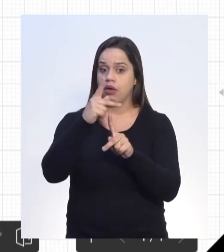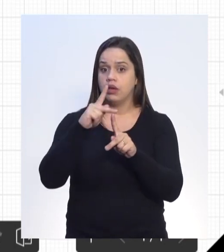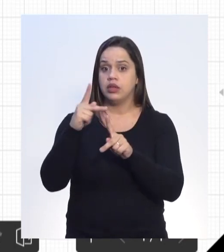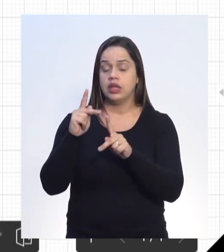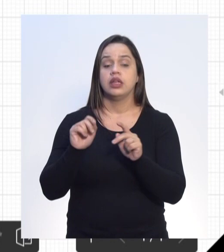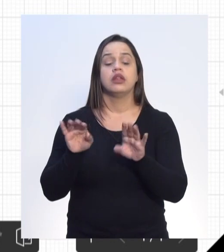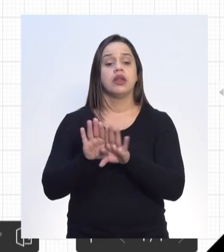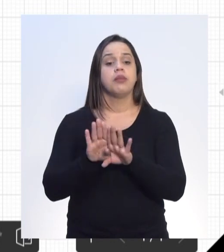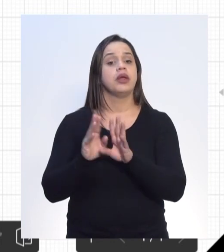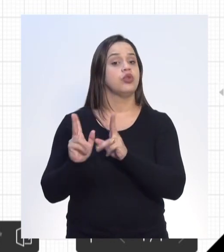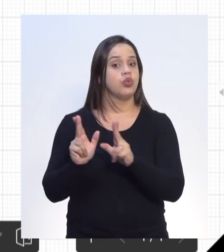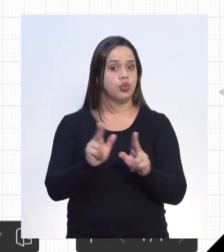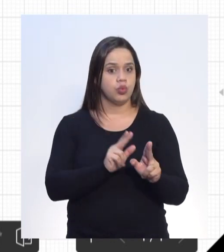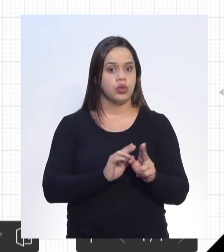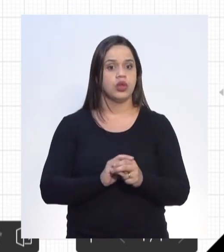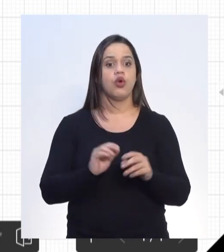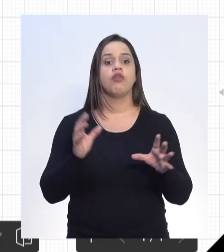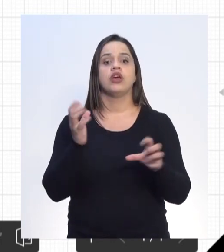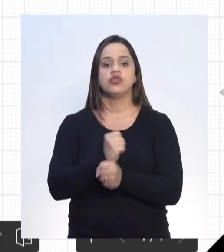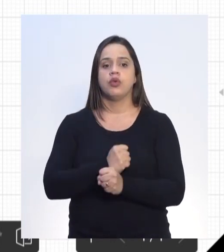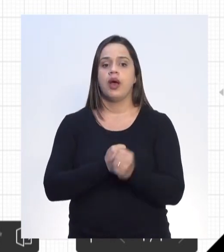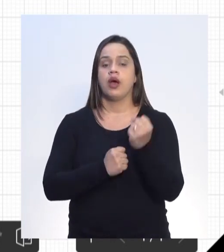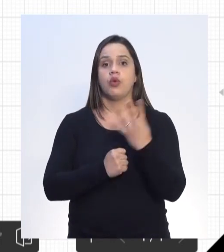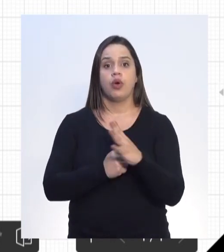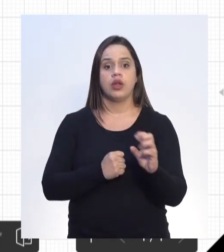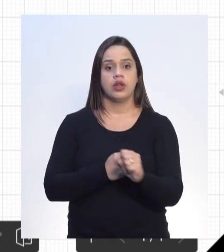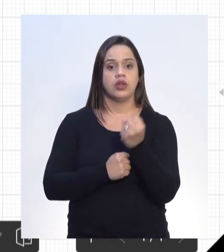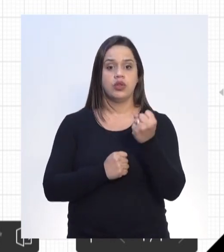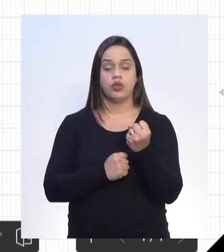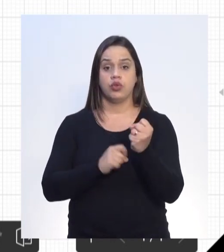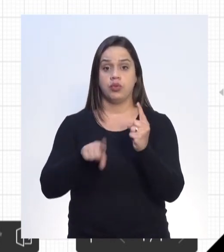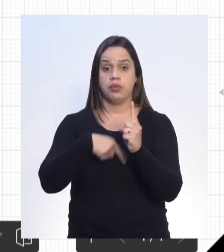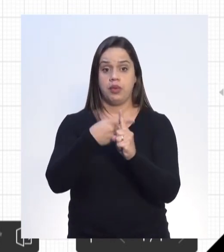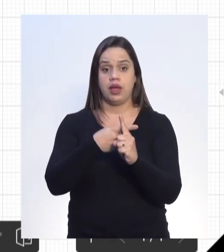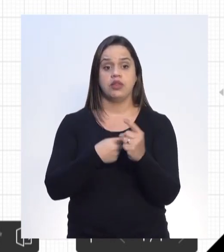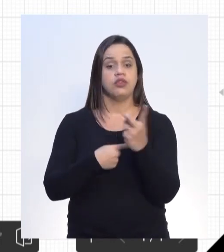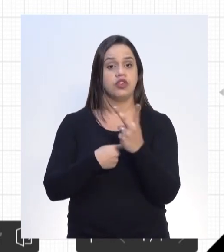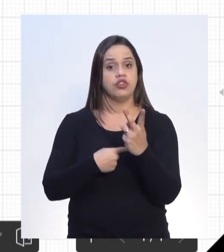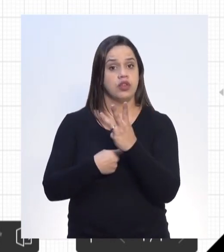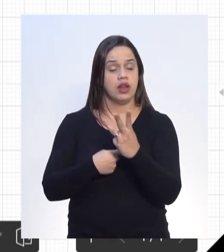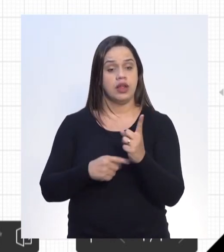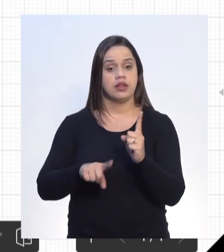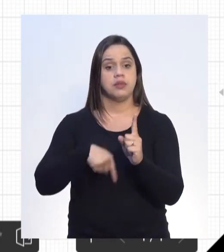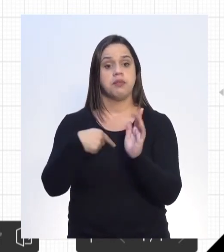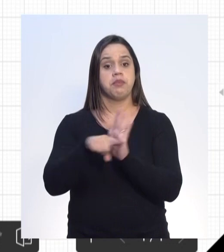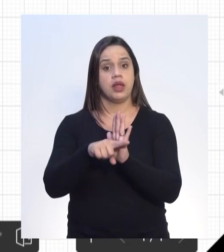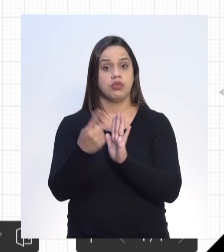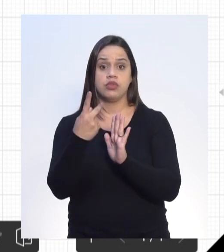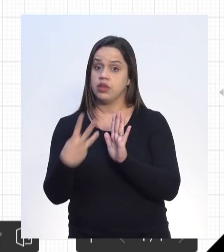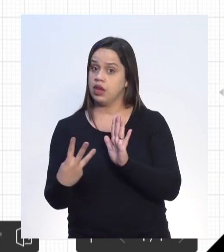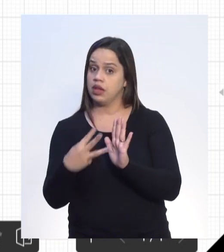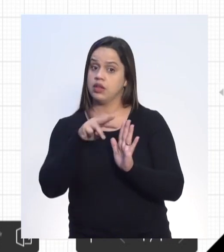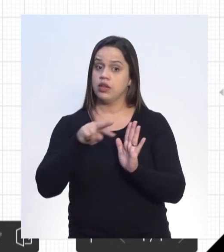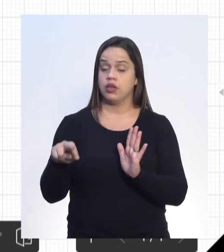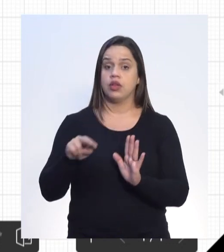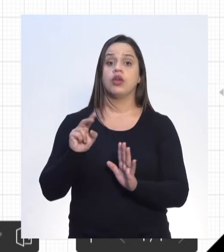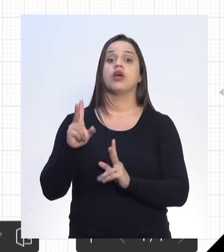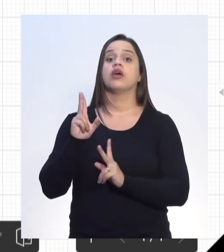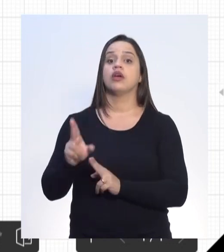vai somar 48 mais 13 mais 23 menos 13, e aí a gente vai chegar lá no